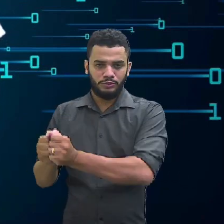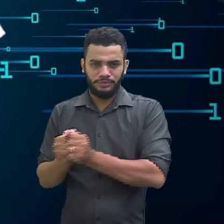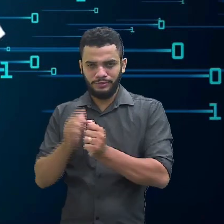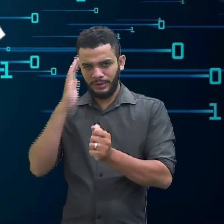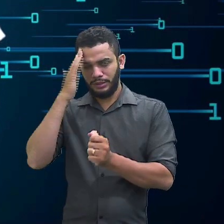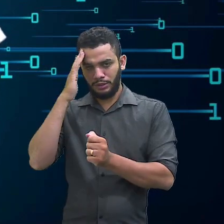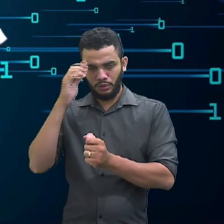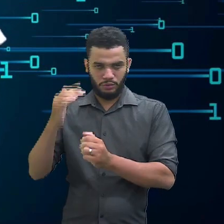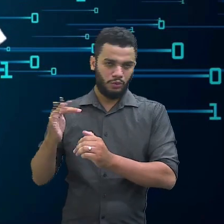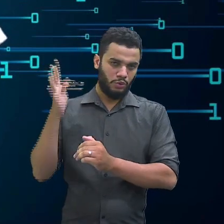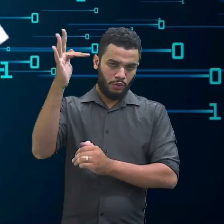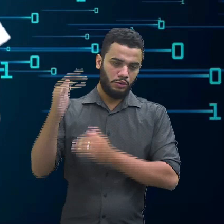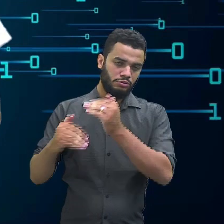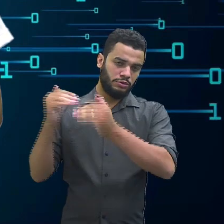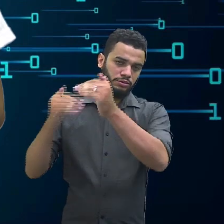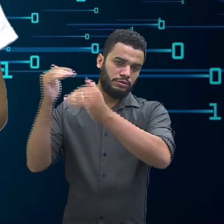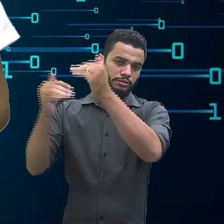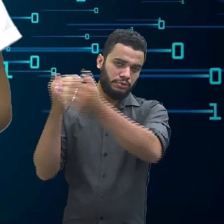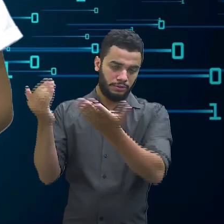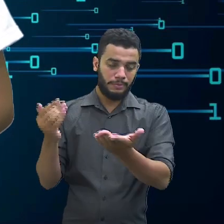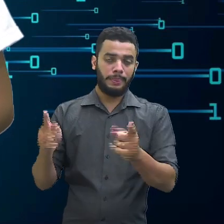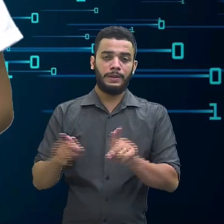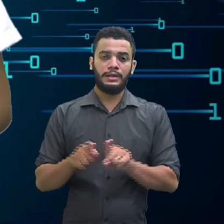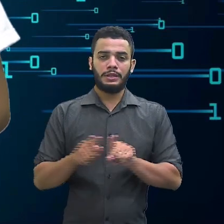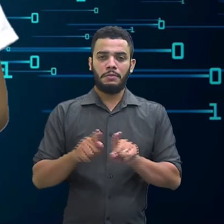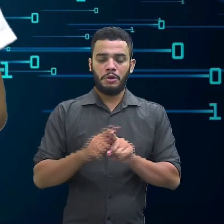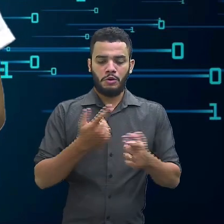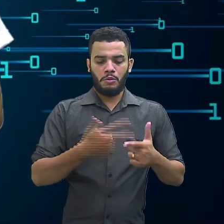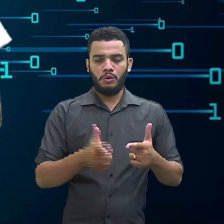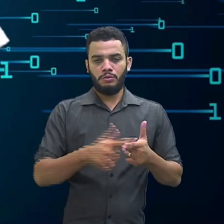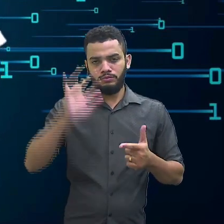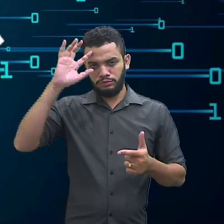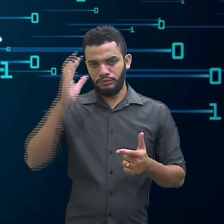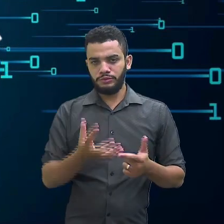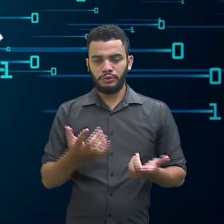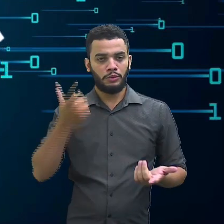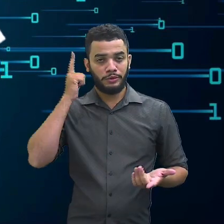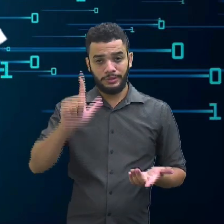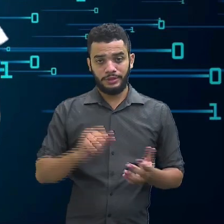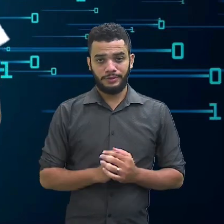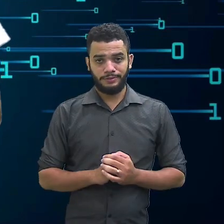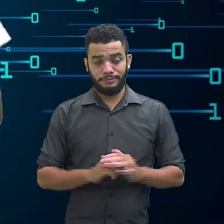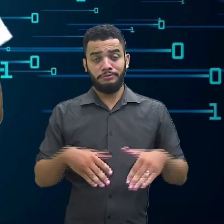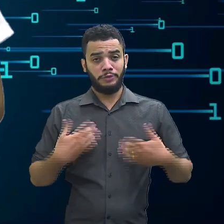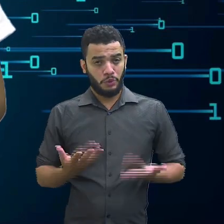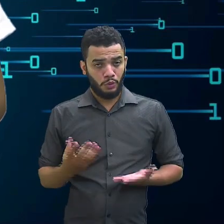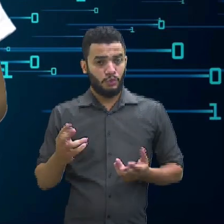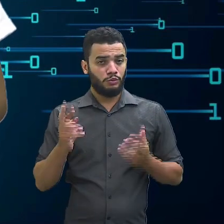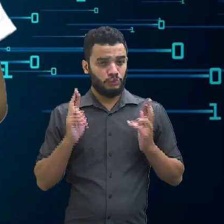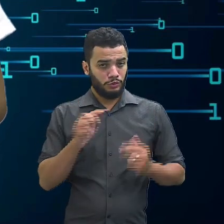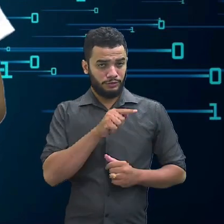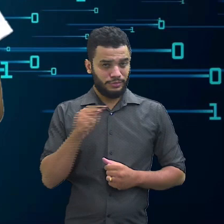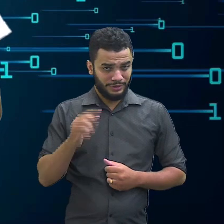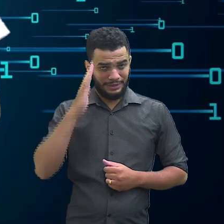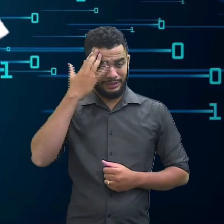a resolver muitos problemas e realizar tarefas de maneira mais eficiente. Espero ter ajudado a esclarecer